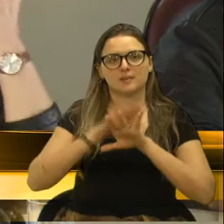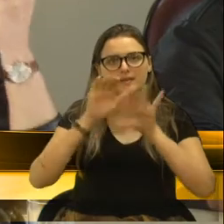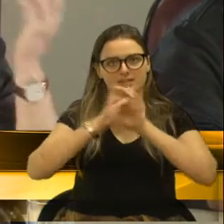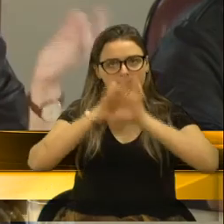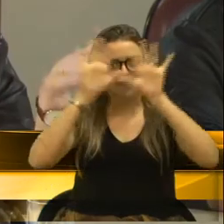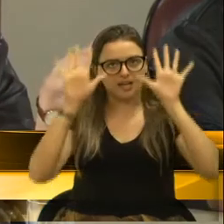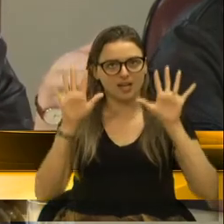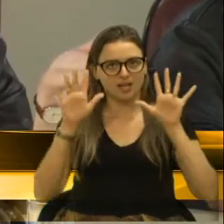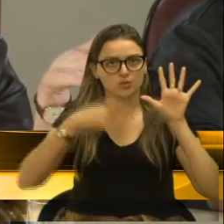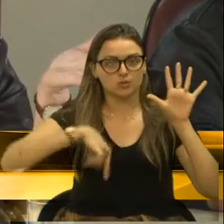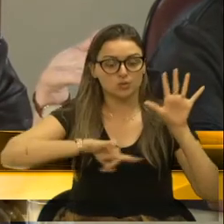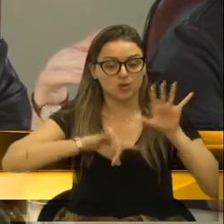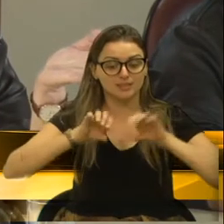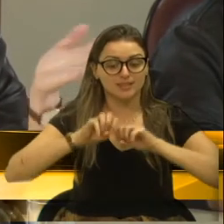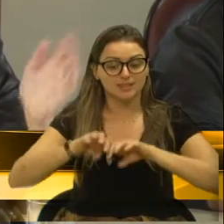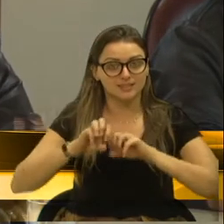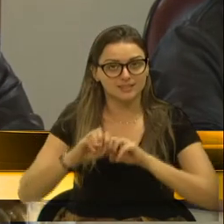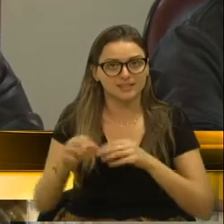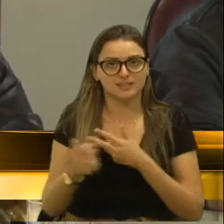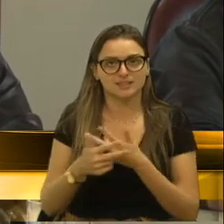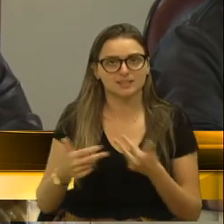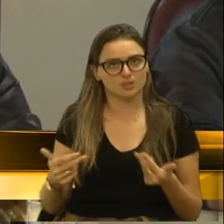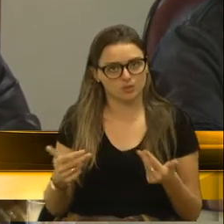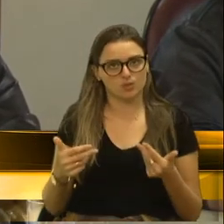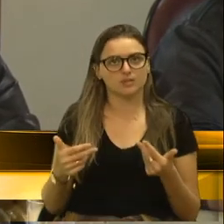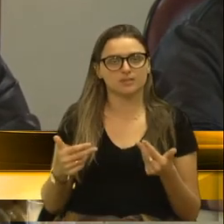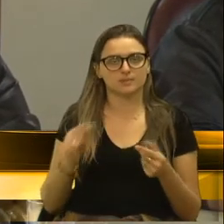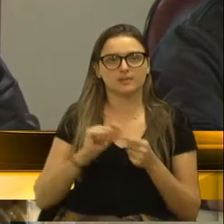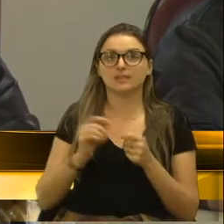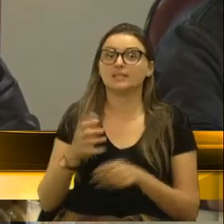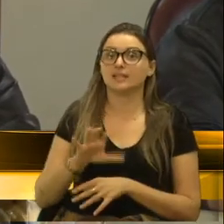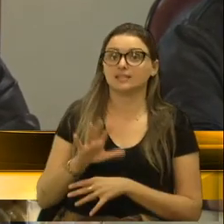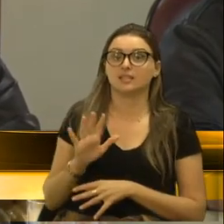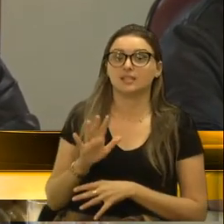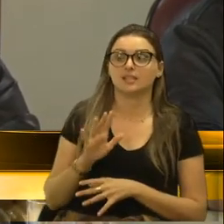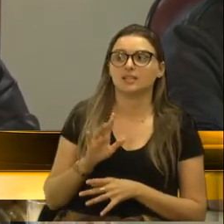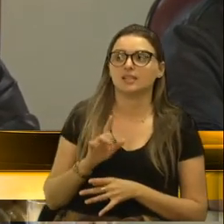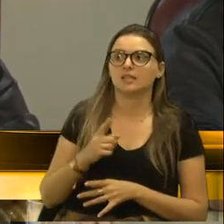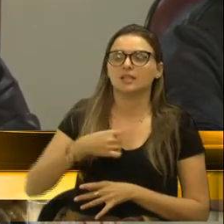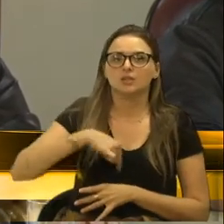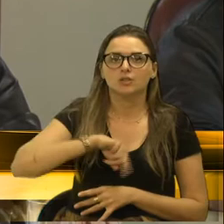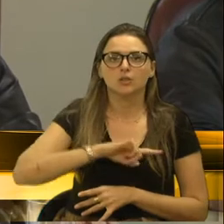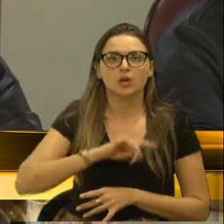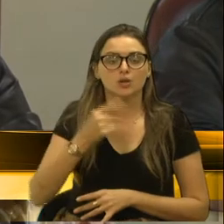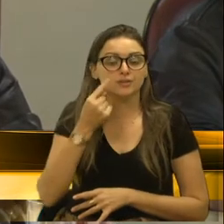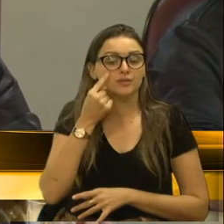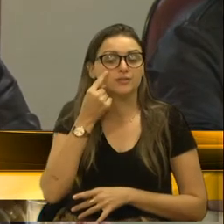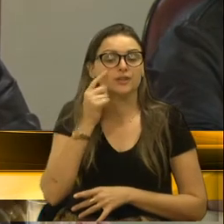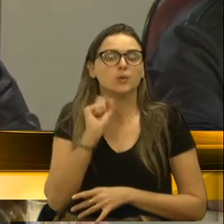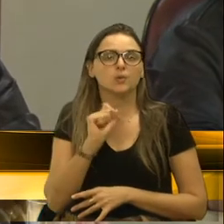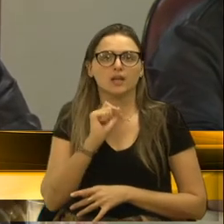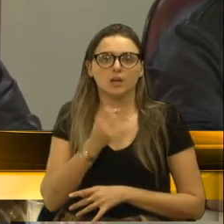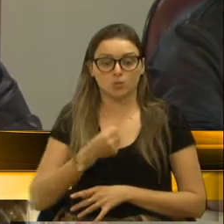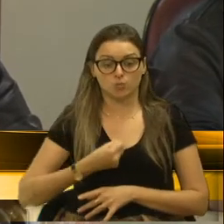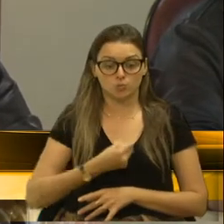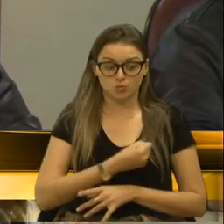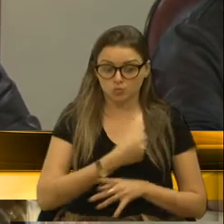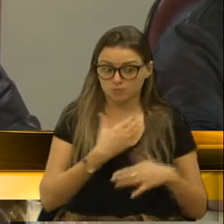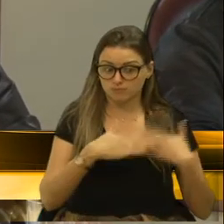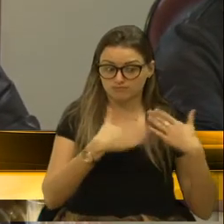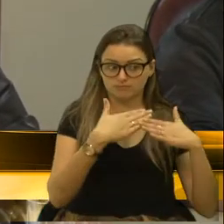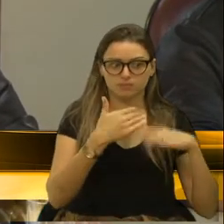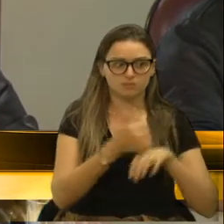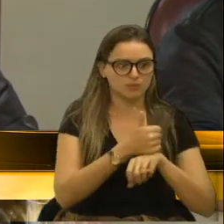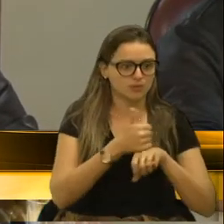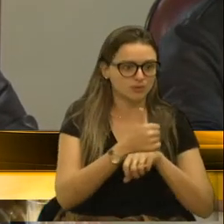gente educa para isso. A gente está vendo cada vez mais o número crescente de profissionais